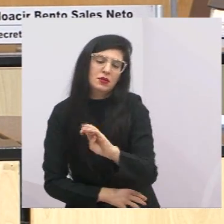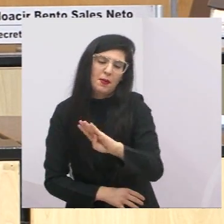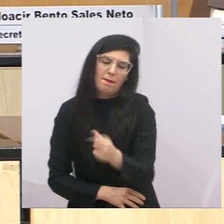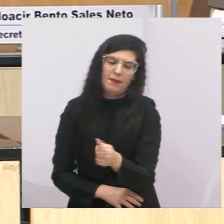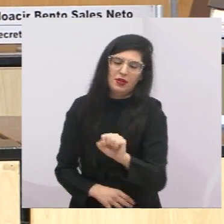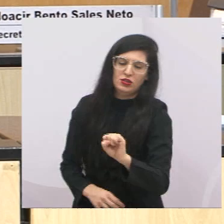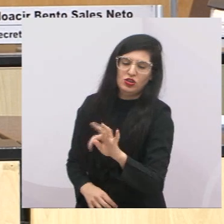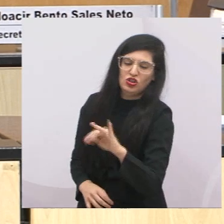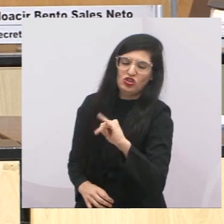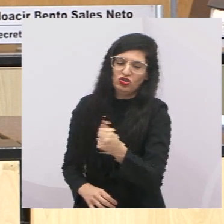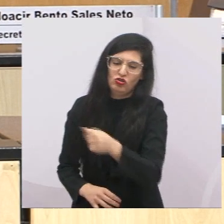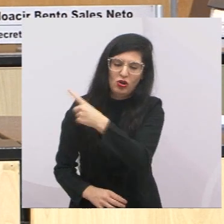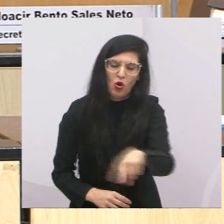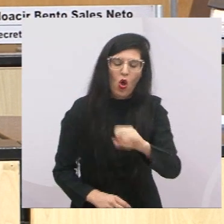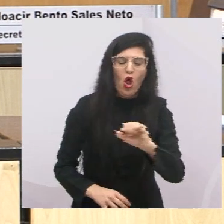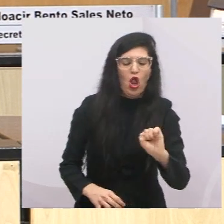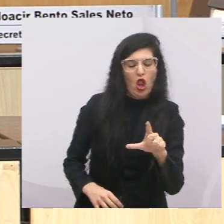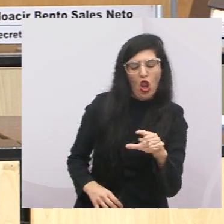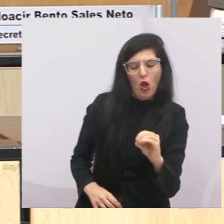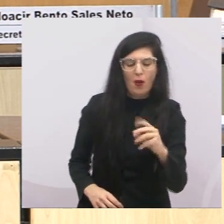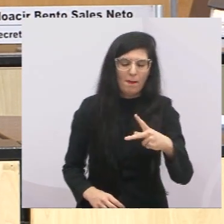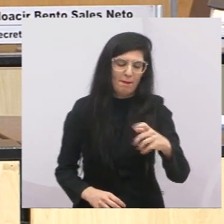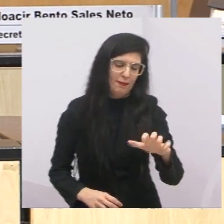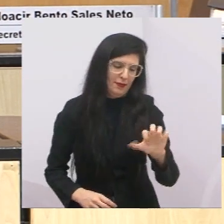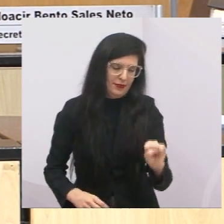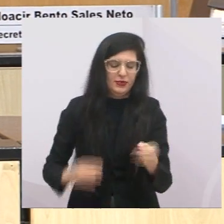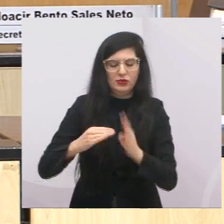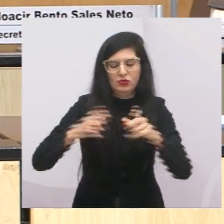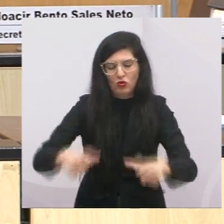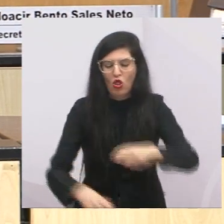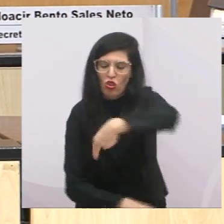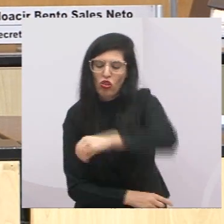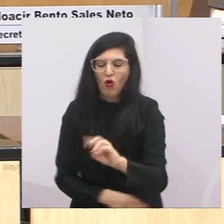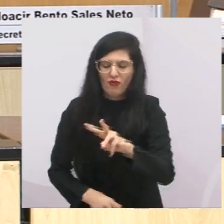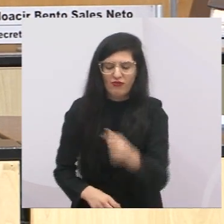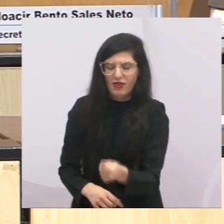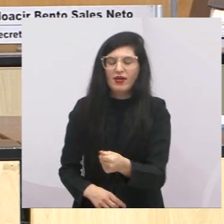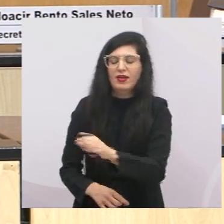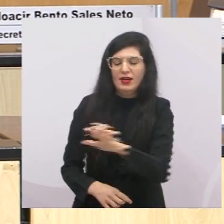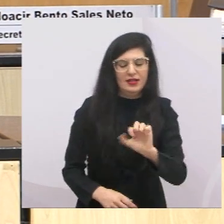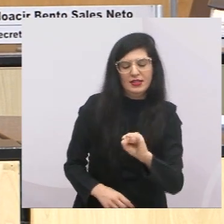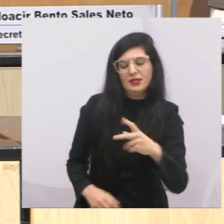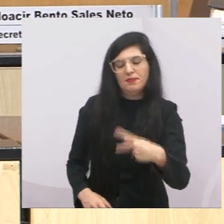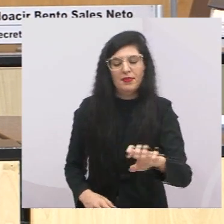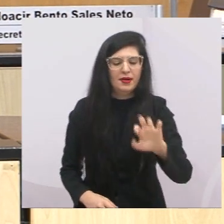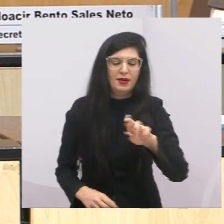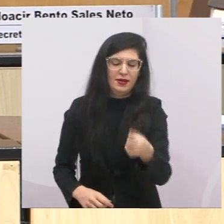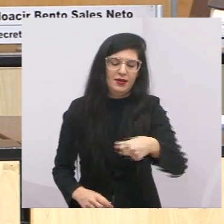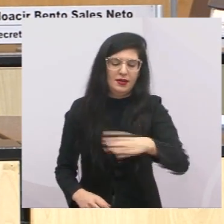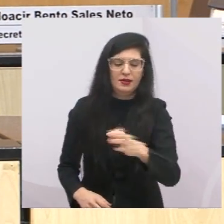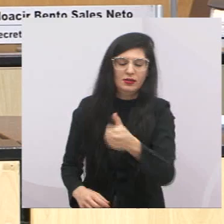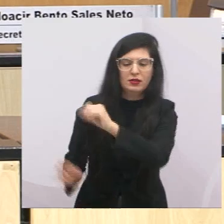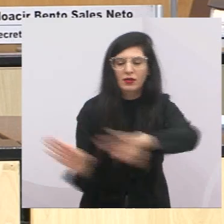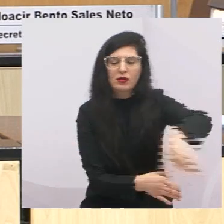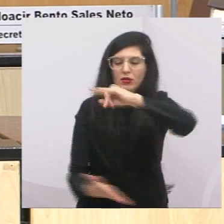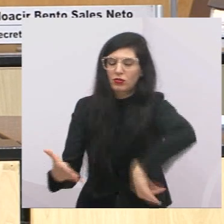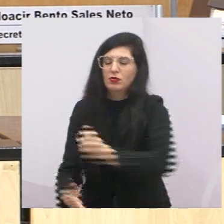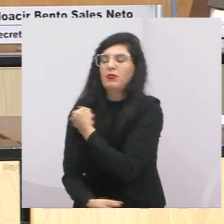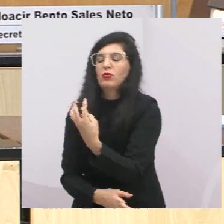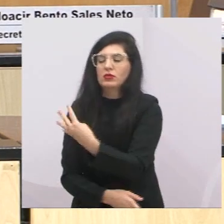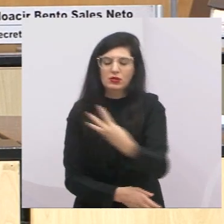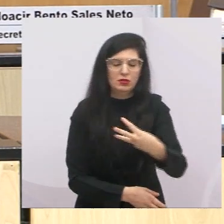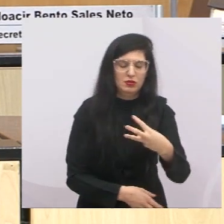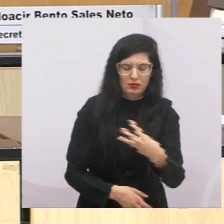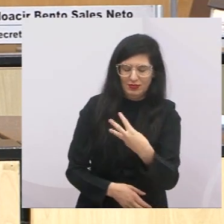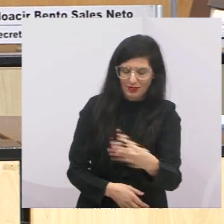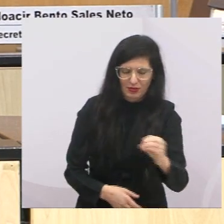número 484, no Jardim Nova Esperança, em Jacareí. Autoria, vereador Valmir Parque, do Meia Lua. Requerimento número 430. A